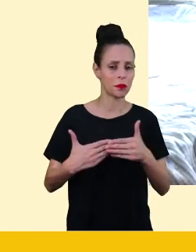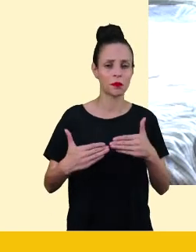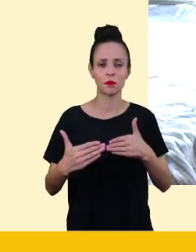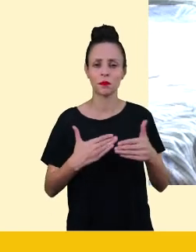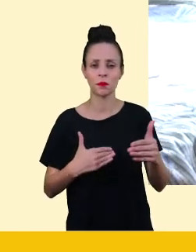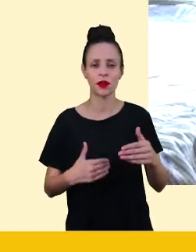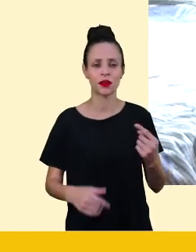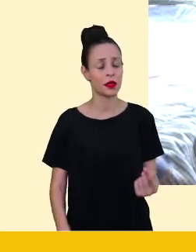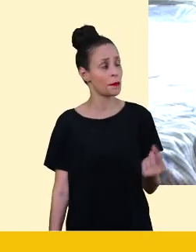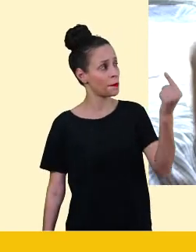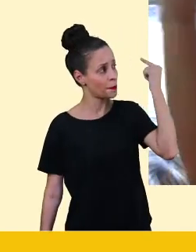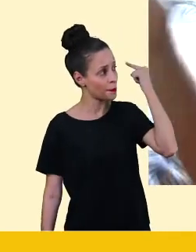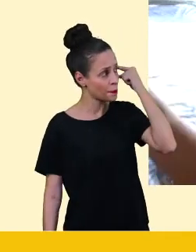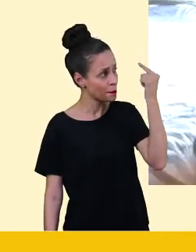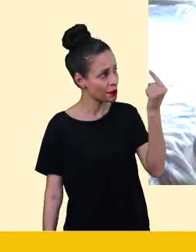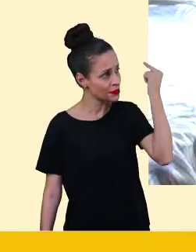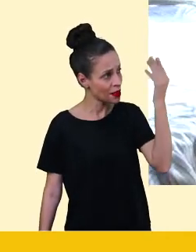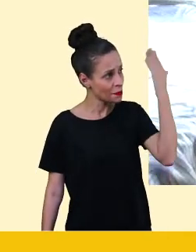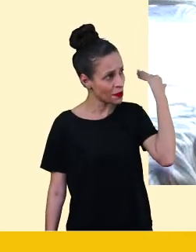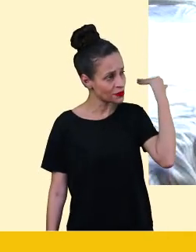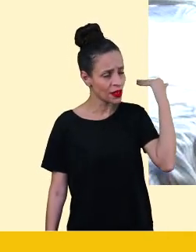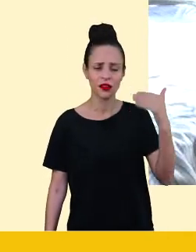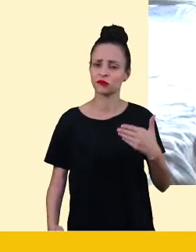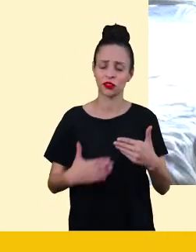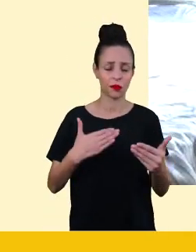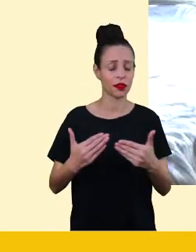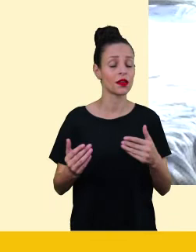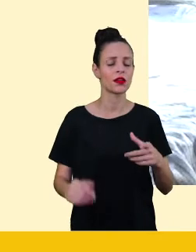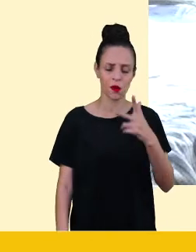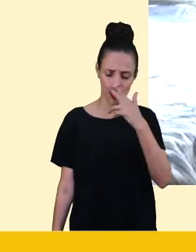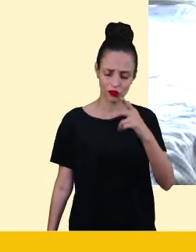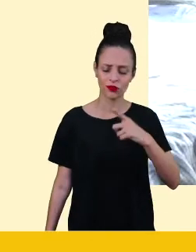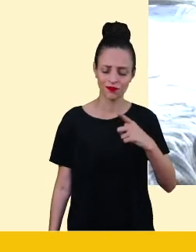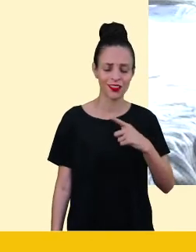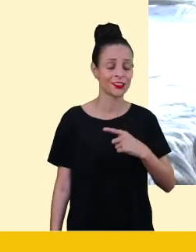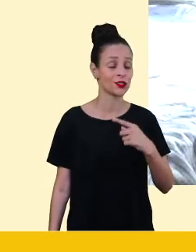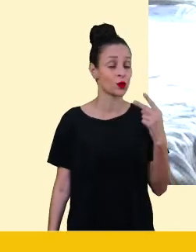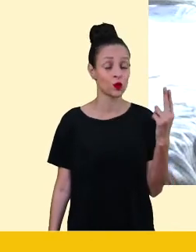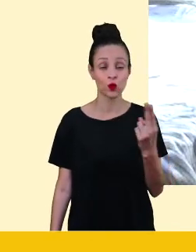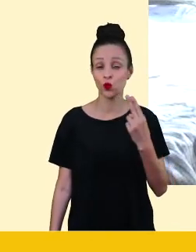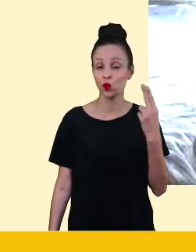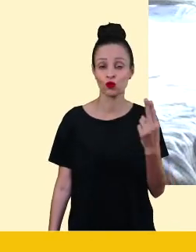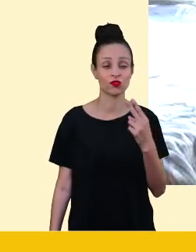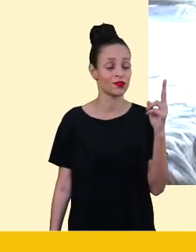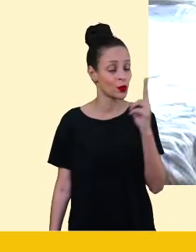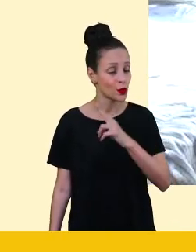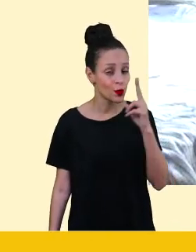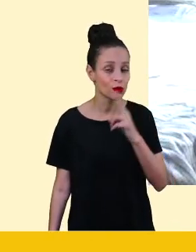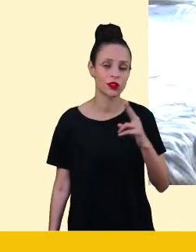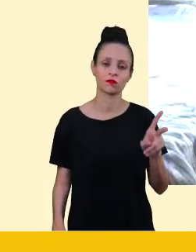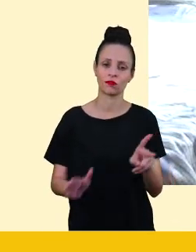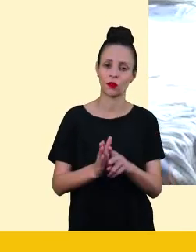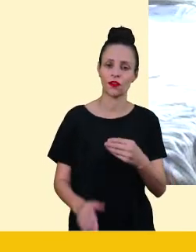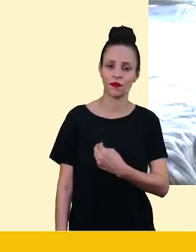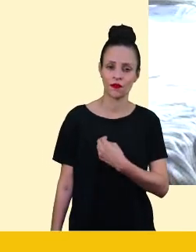Independente de revisitar passado, não revisitar passado, eu acho que tem uma urgência de vida mesmo